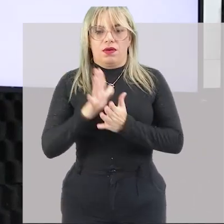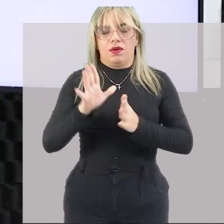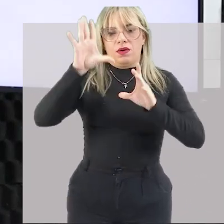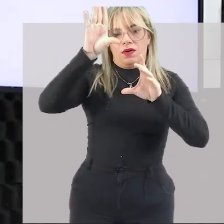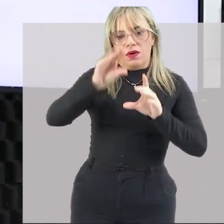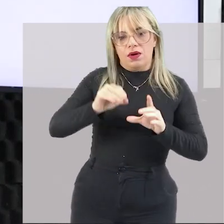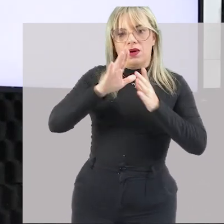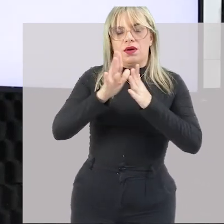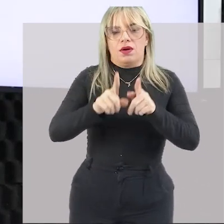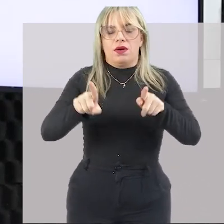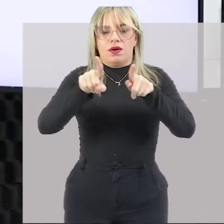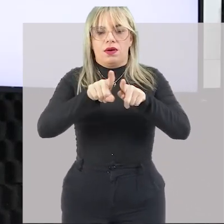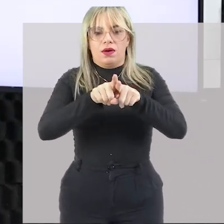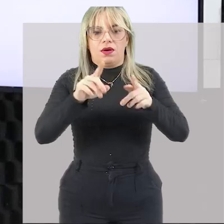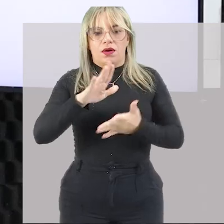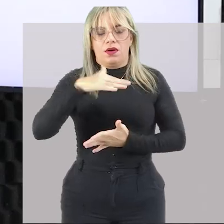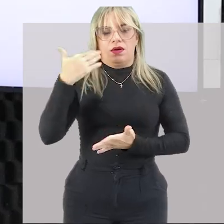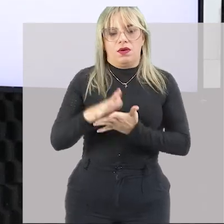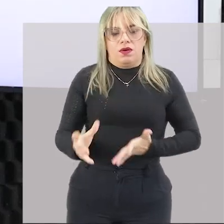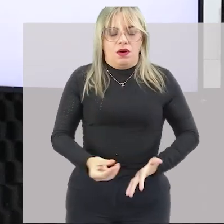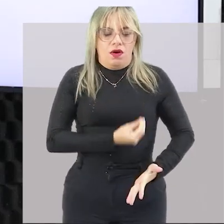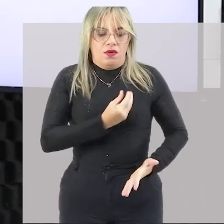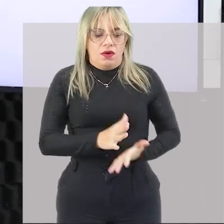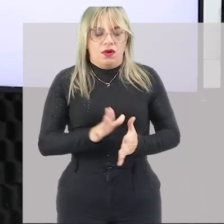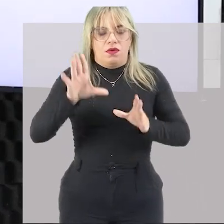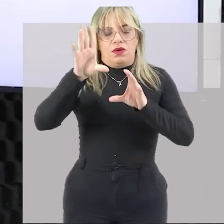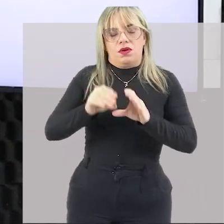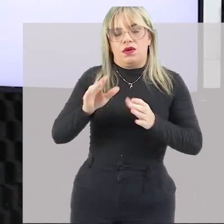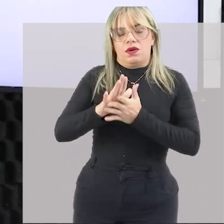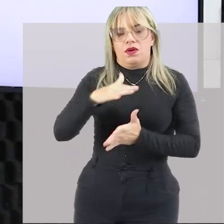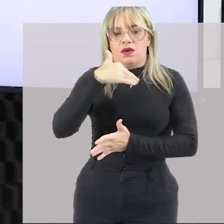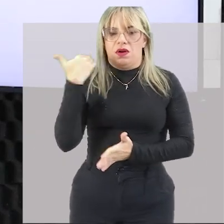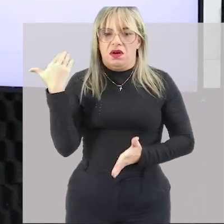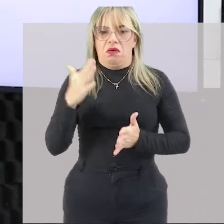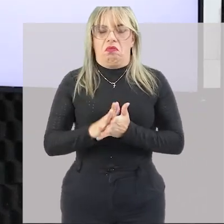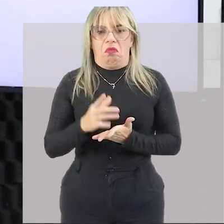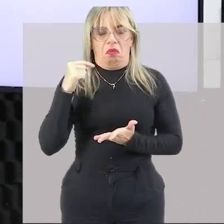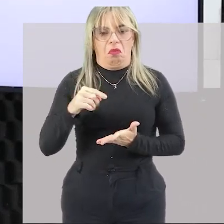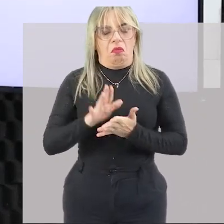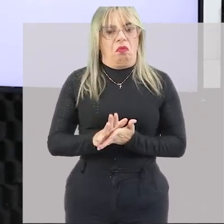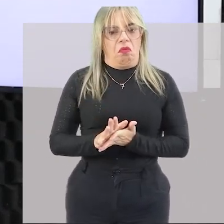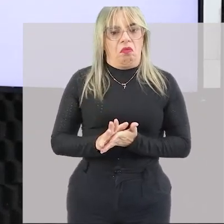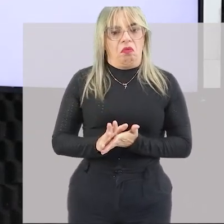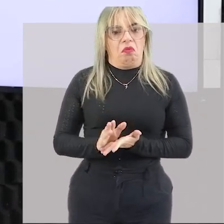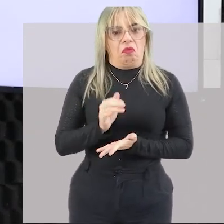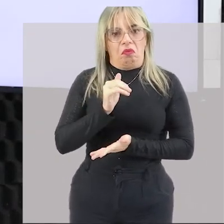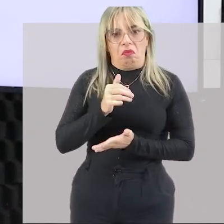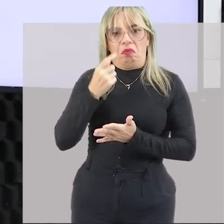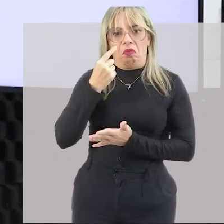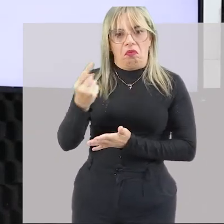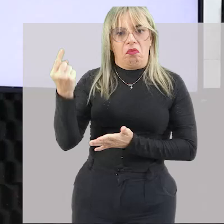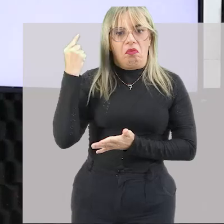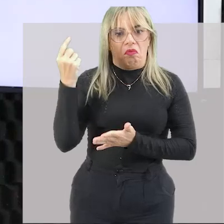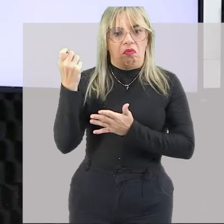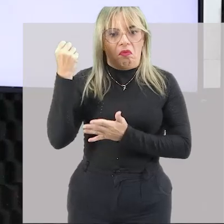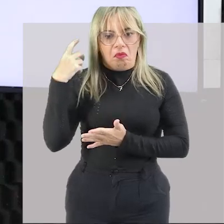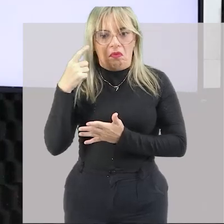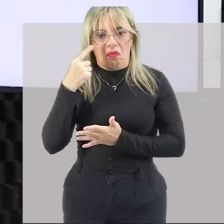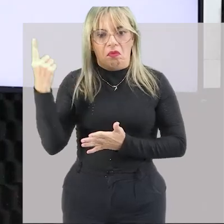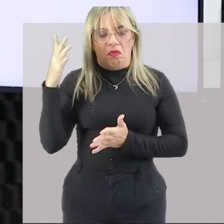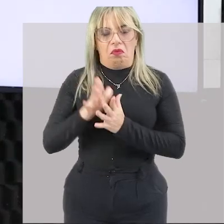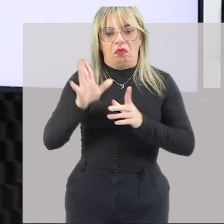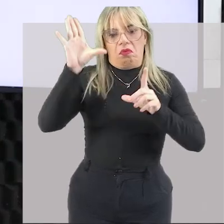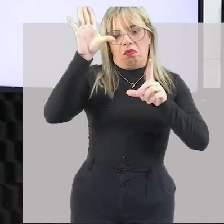fotografando a morte. A vida fotografando a morte. Ih, pesado. Né? O que eu estou fotografando aqui? Eu